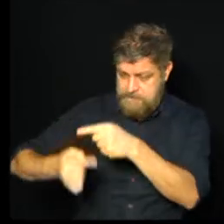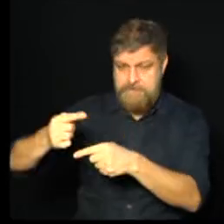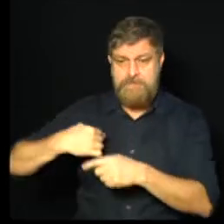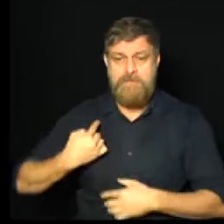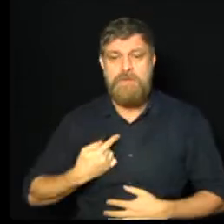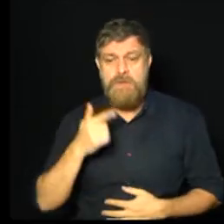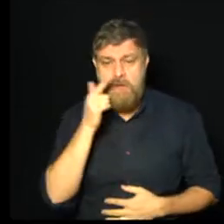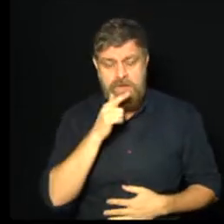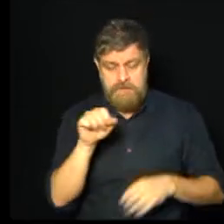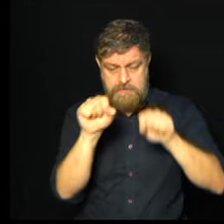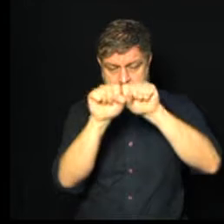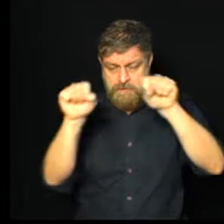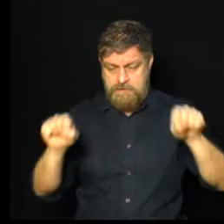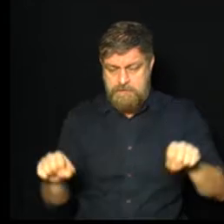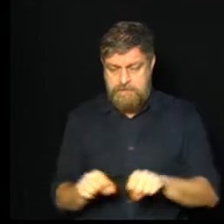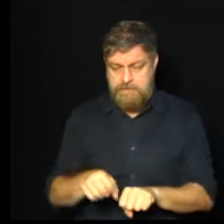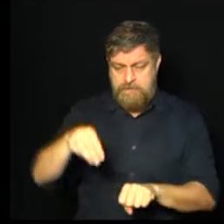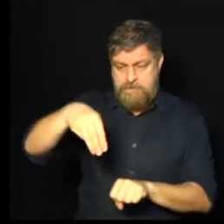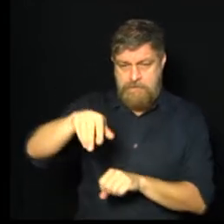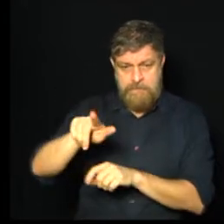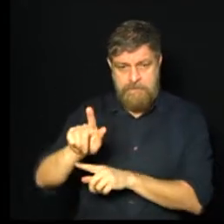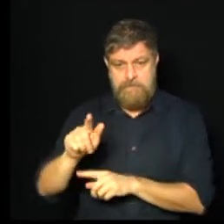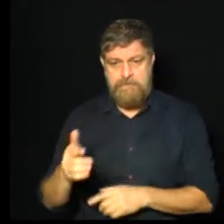da rede Mário Gatti.